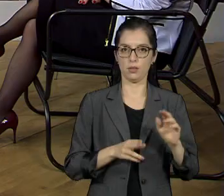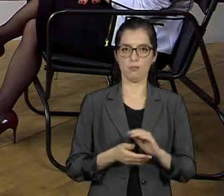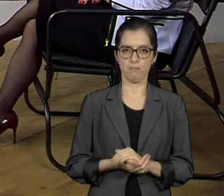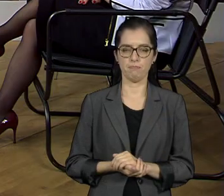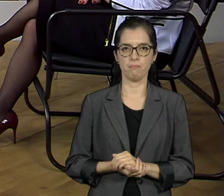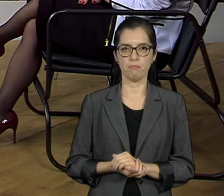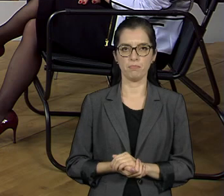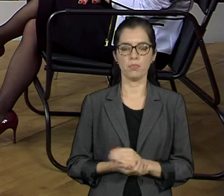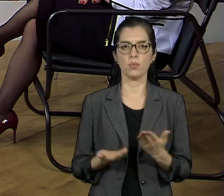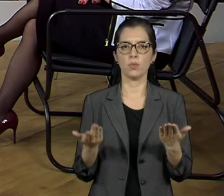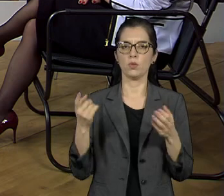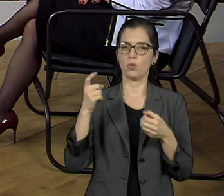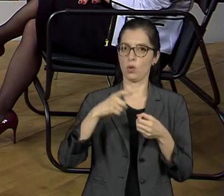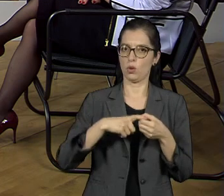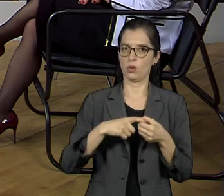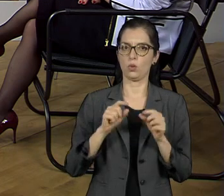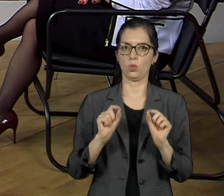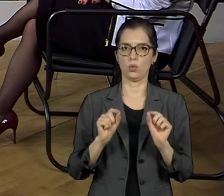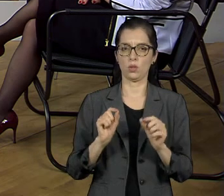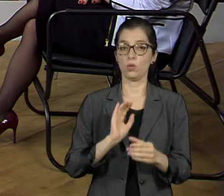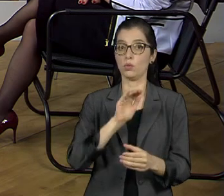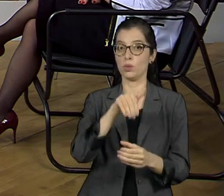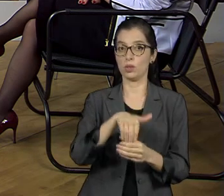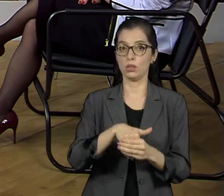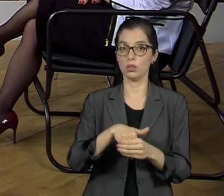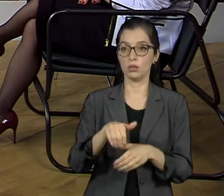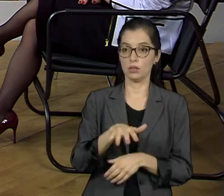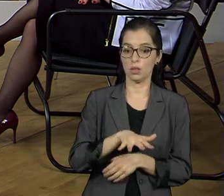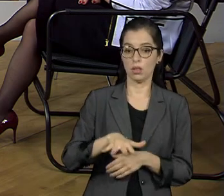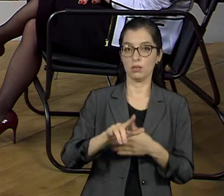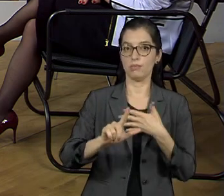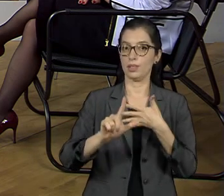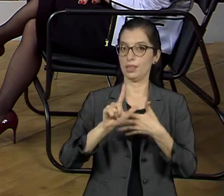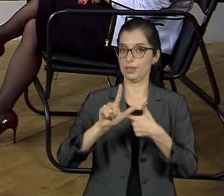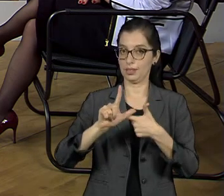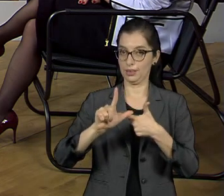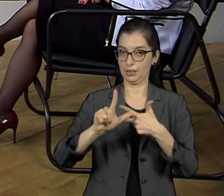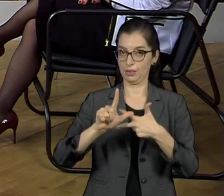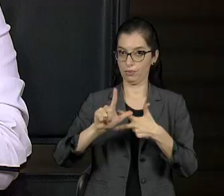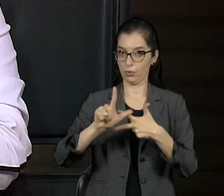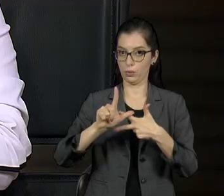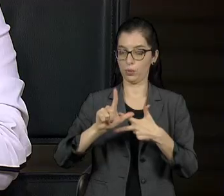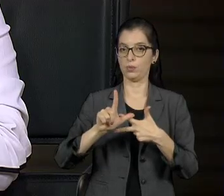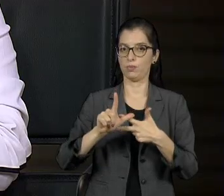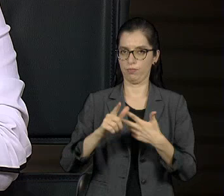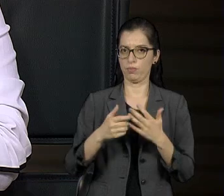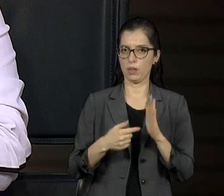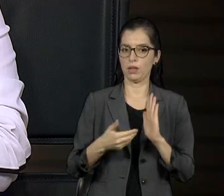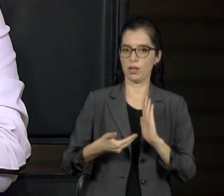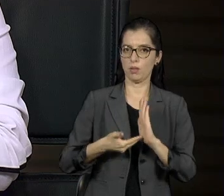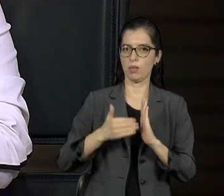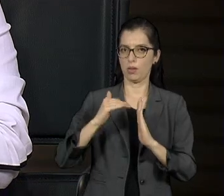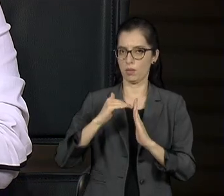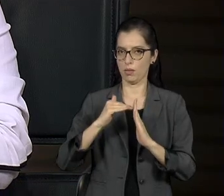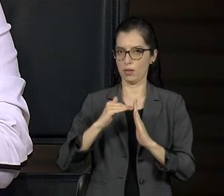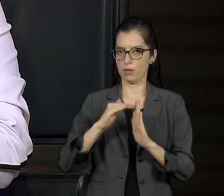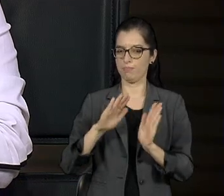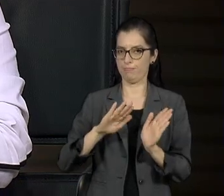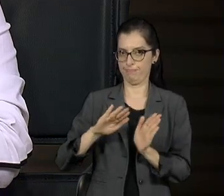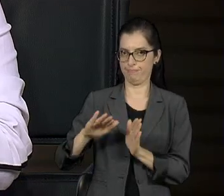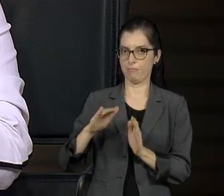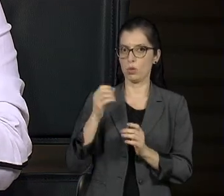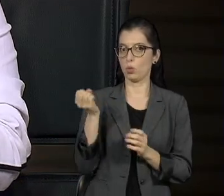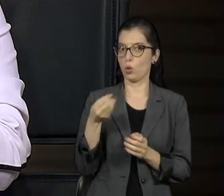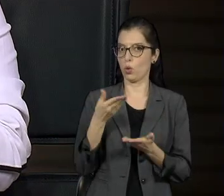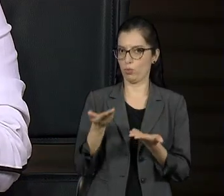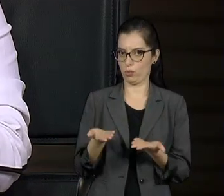o Legislativo, podemos dizer que a partir do ano que vem houve uma renovação nas câmaras, professora? Também acho que não. A gente